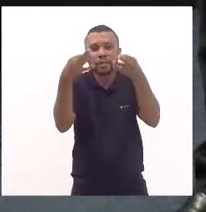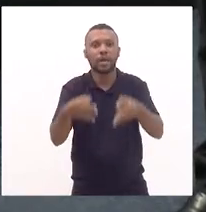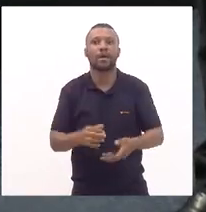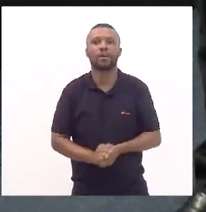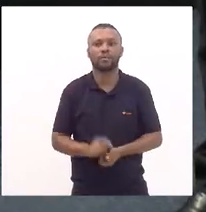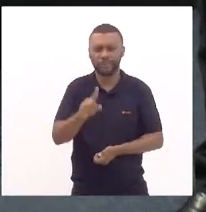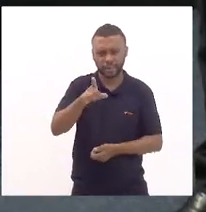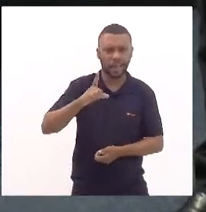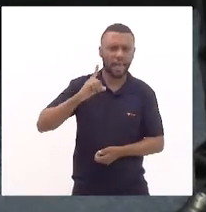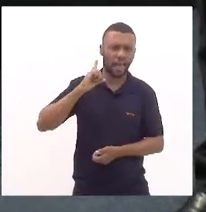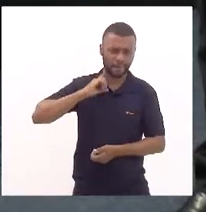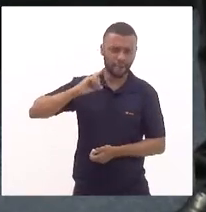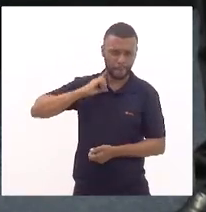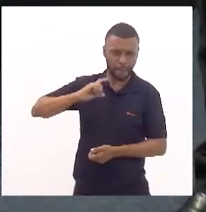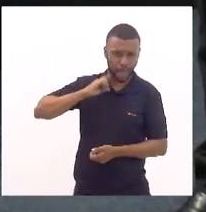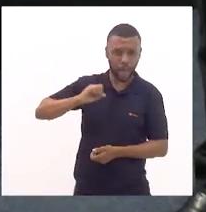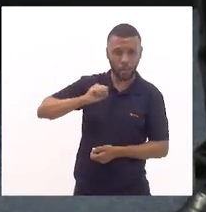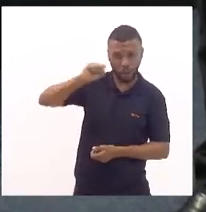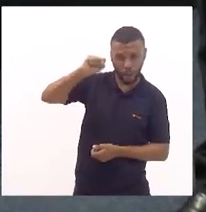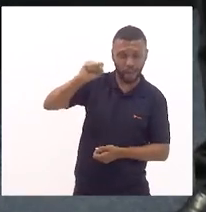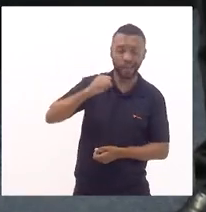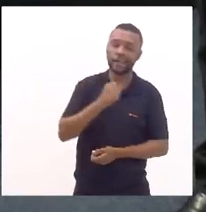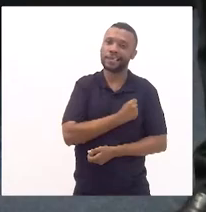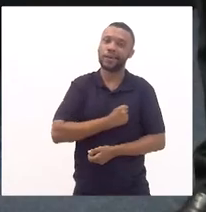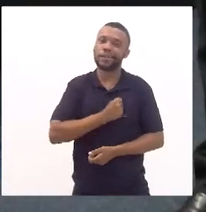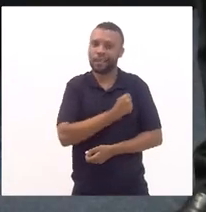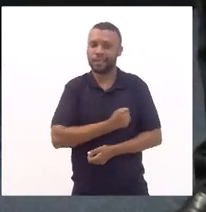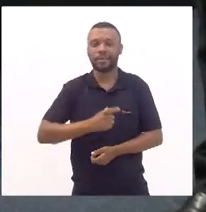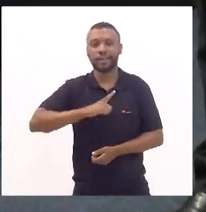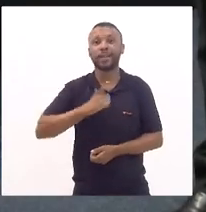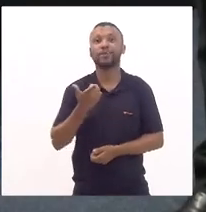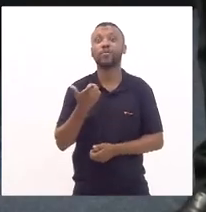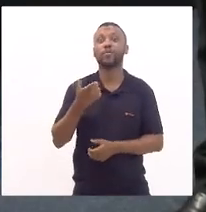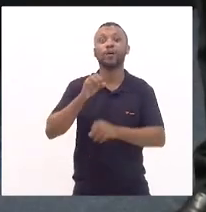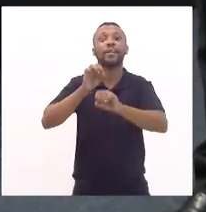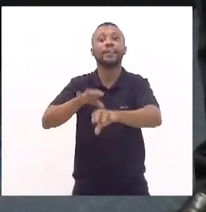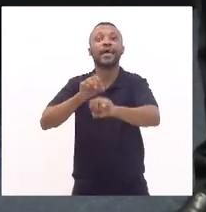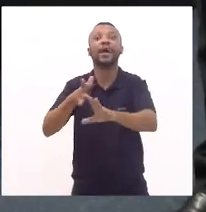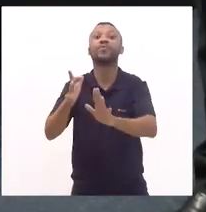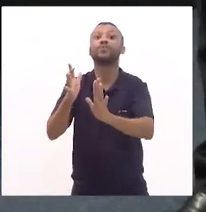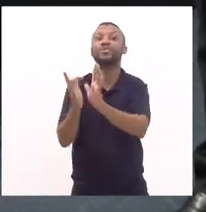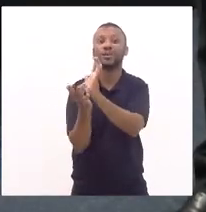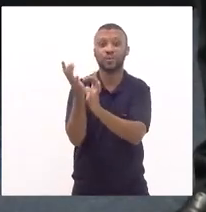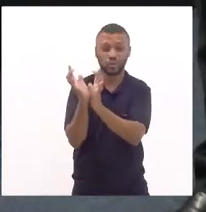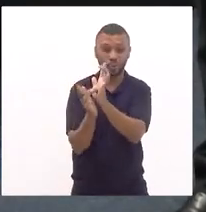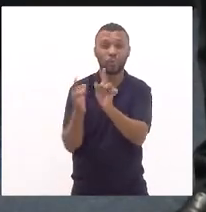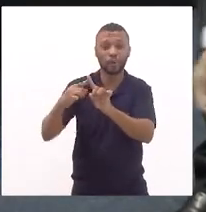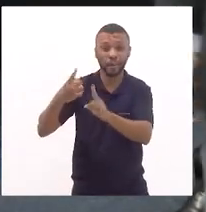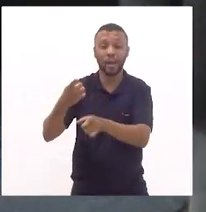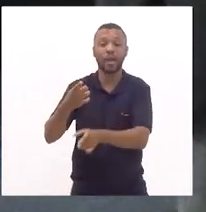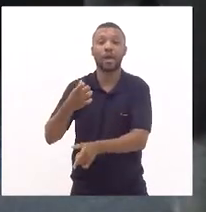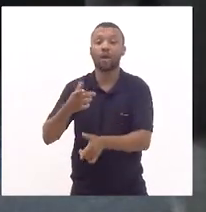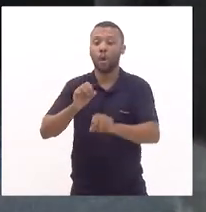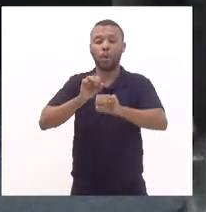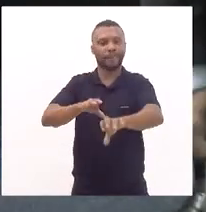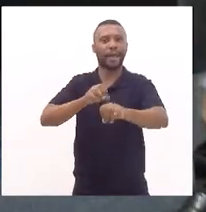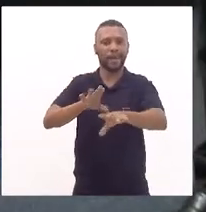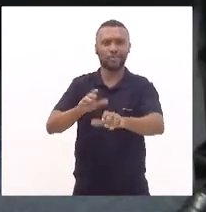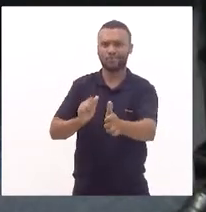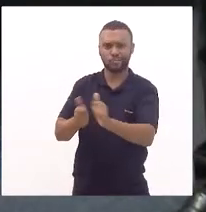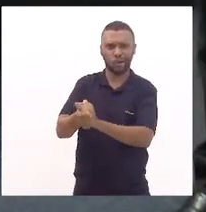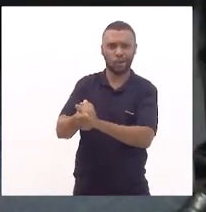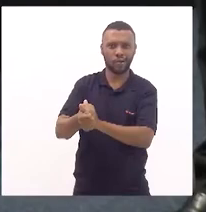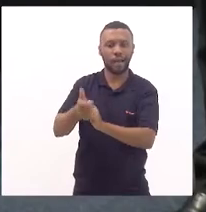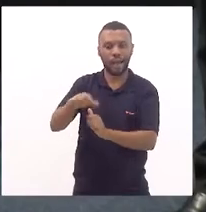O senhor é flamenguista, presidente. Que saudade que o senhor tem de Jesus, né? Porque um técnico faz a diferença. E ontem nós fizemos uma